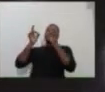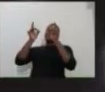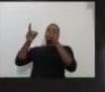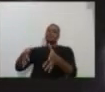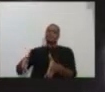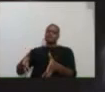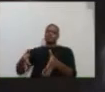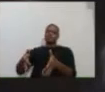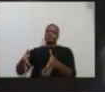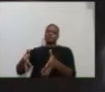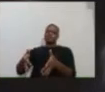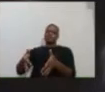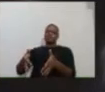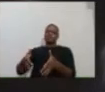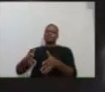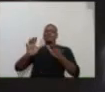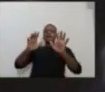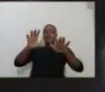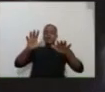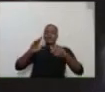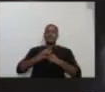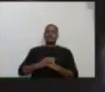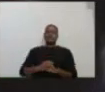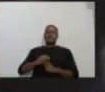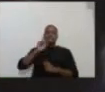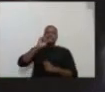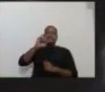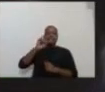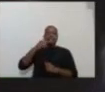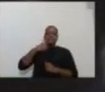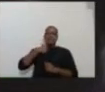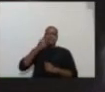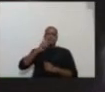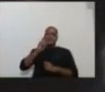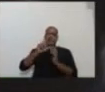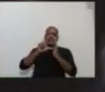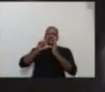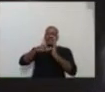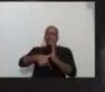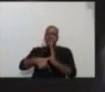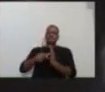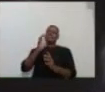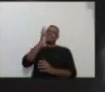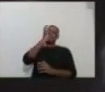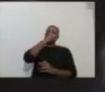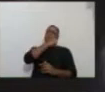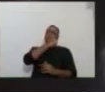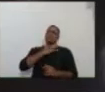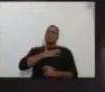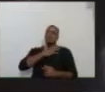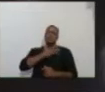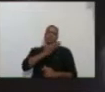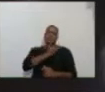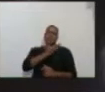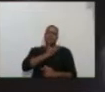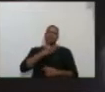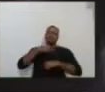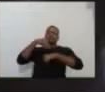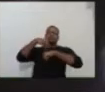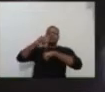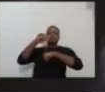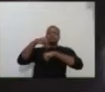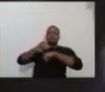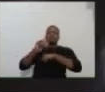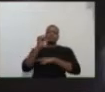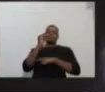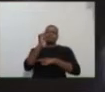atraso, demore aí, meu amigo, mode eu lhe contar um caso sucedido comigo. Eu tive necessidade